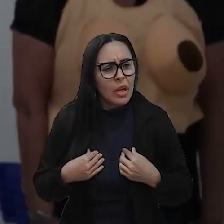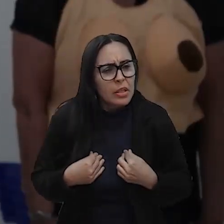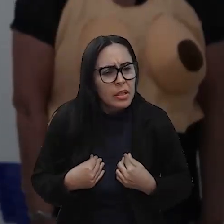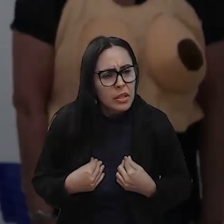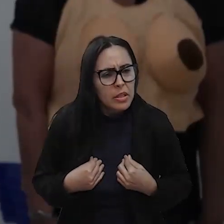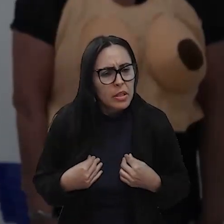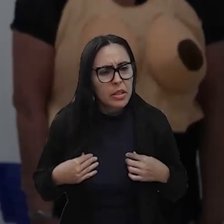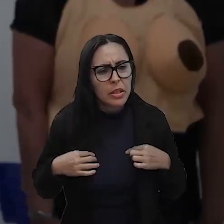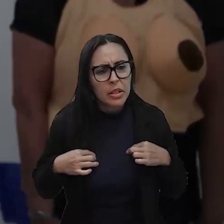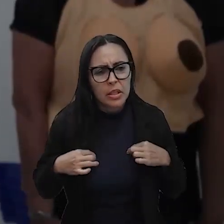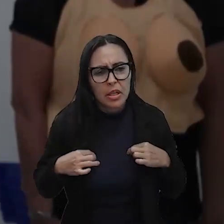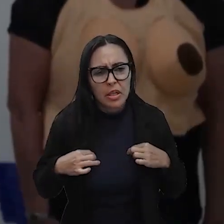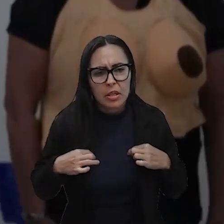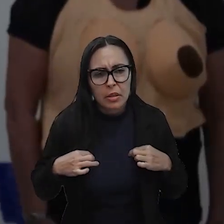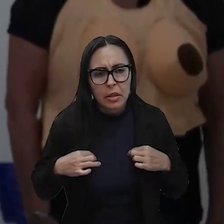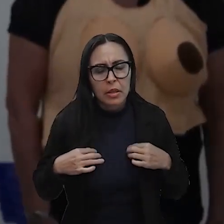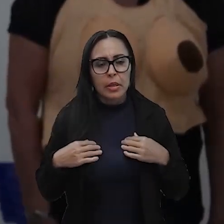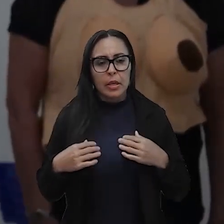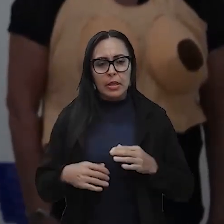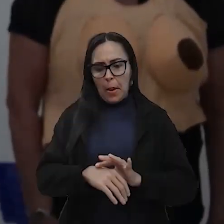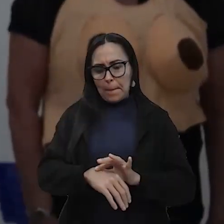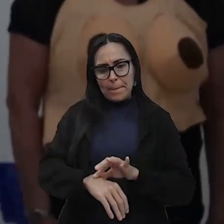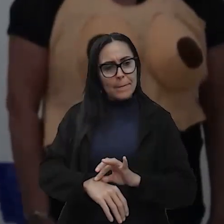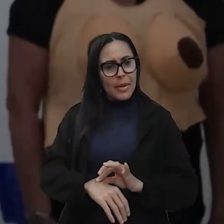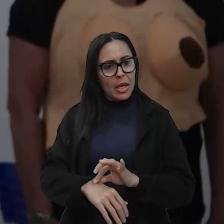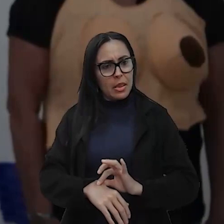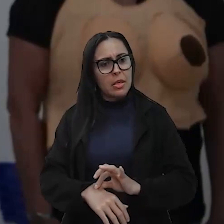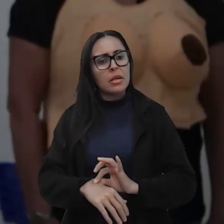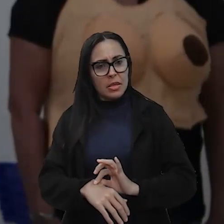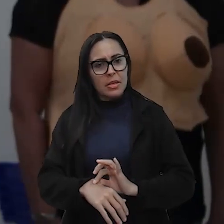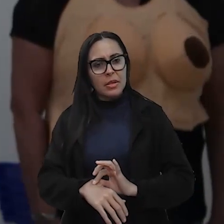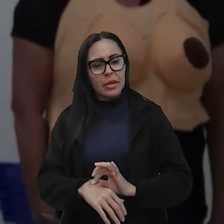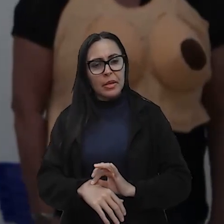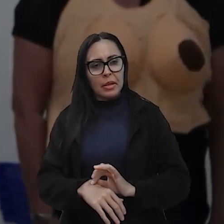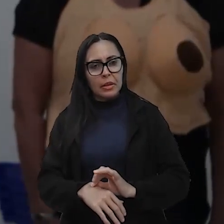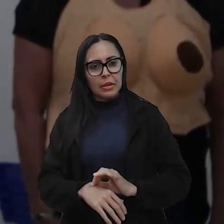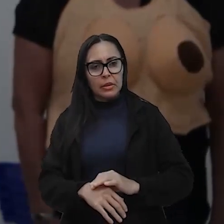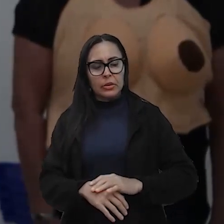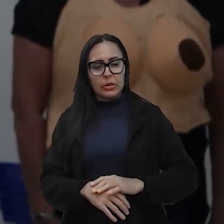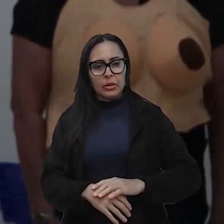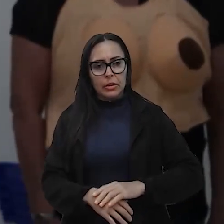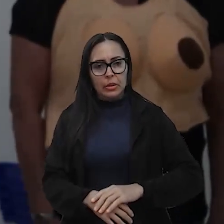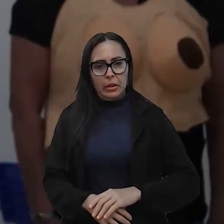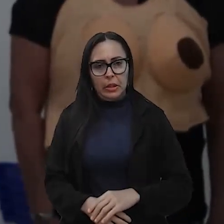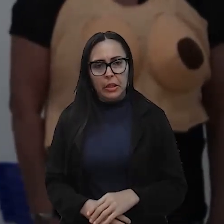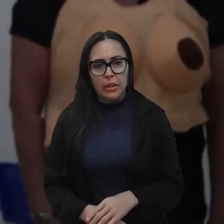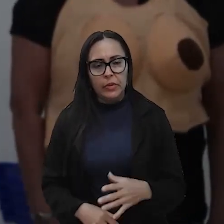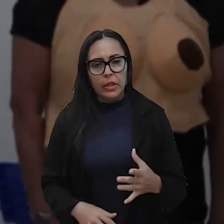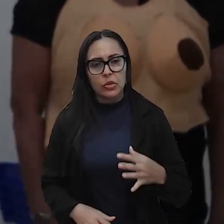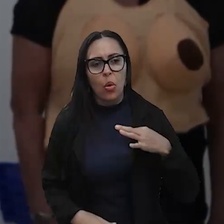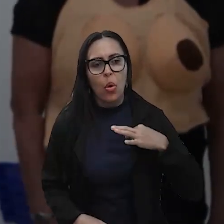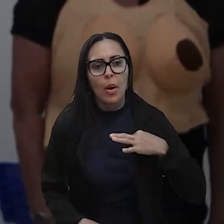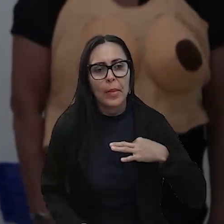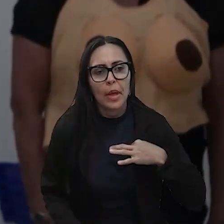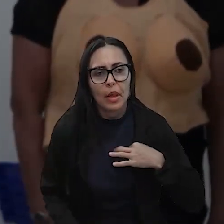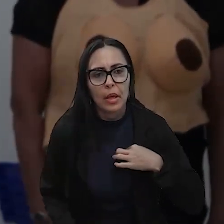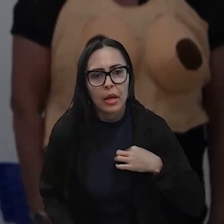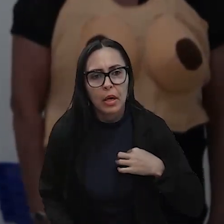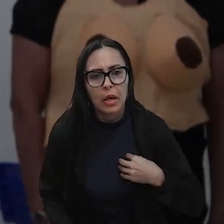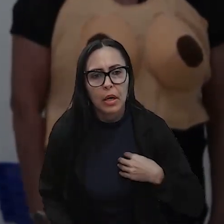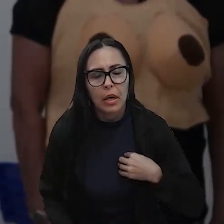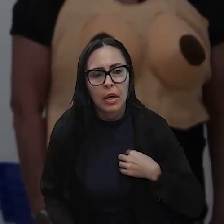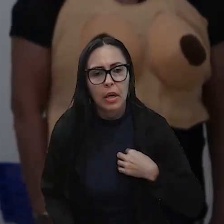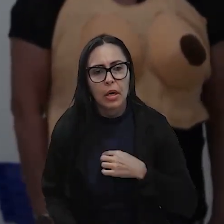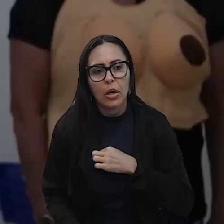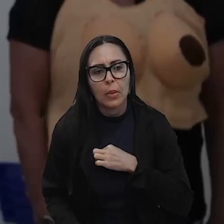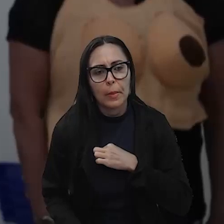isso. Mas assim, a pele, ela descola do parênquima mamário e fica só a pele murchinha, como se fosse não é uma casca de